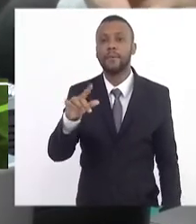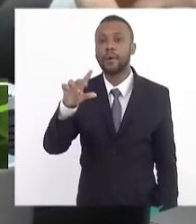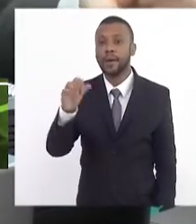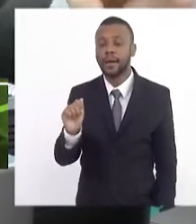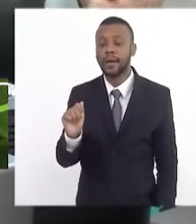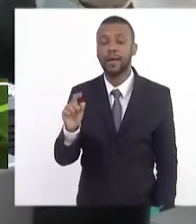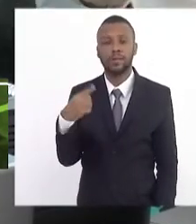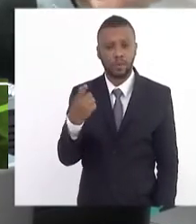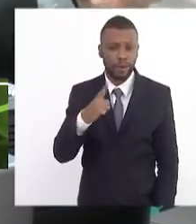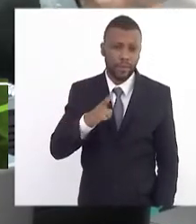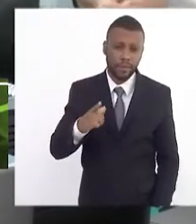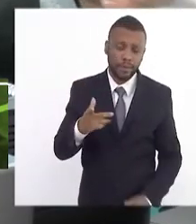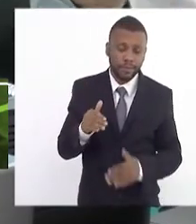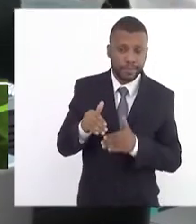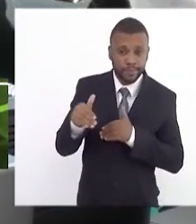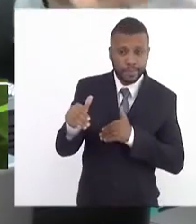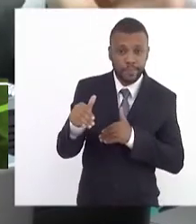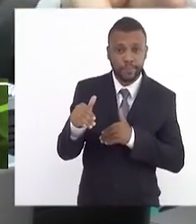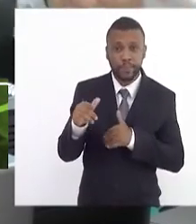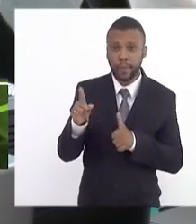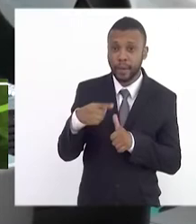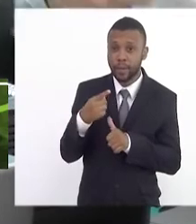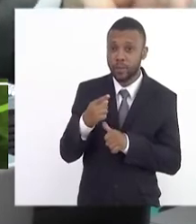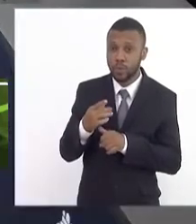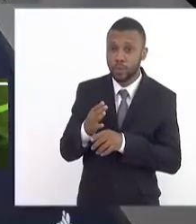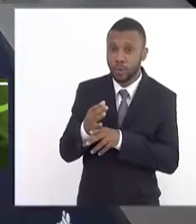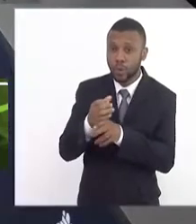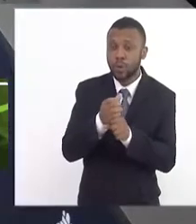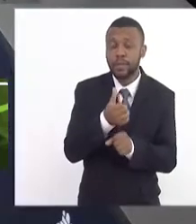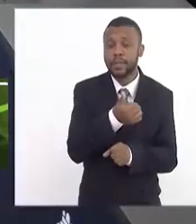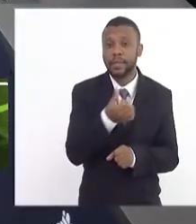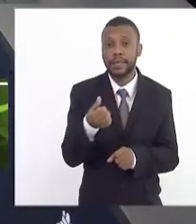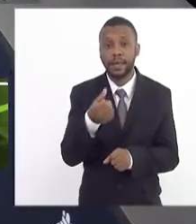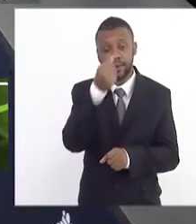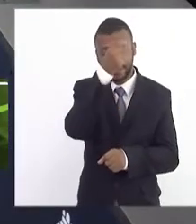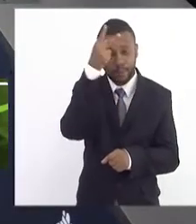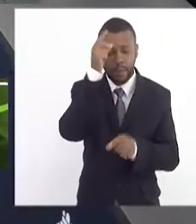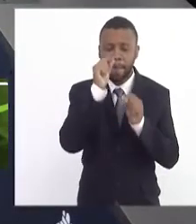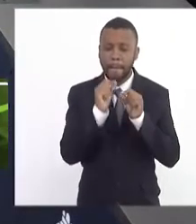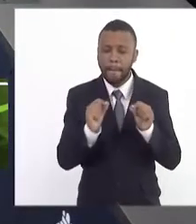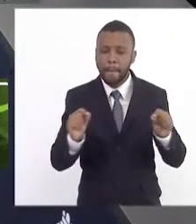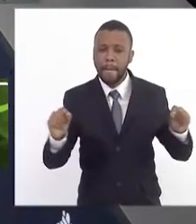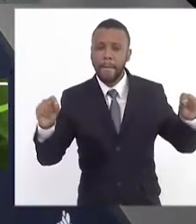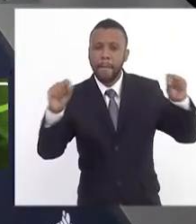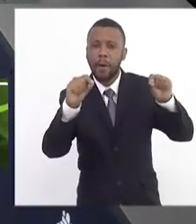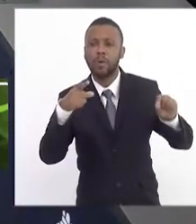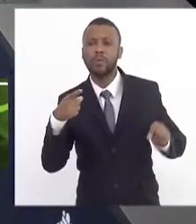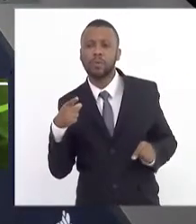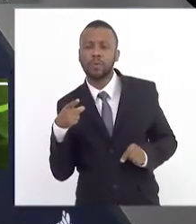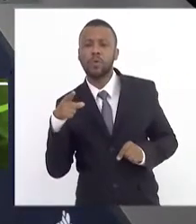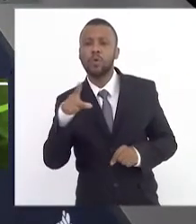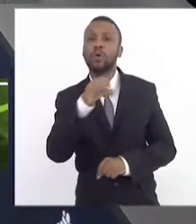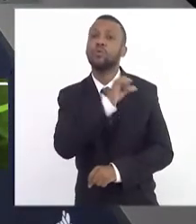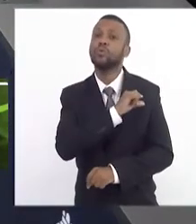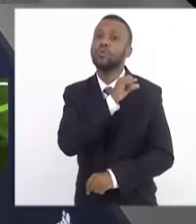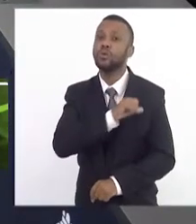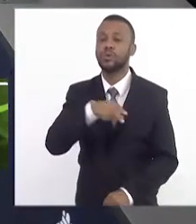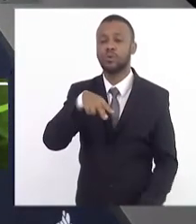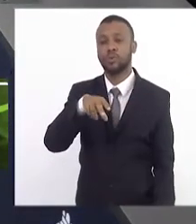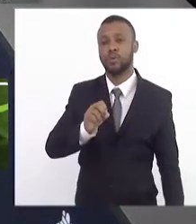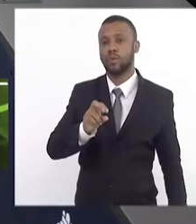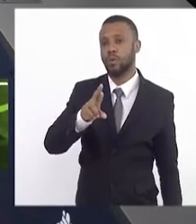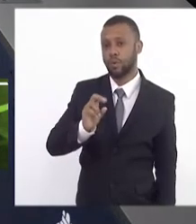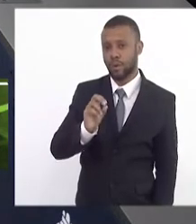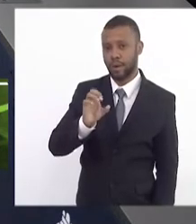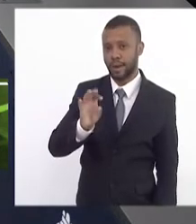primeiro, 16 municípios afetados com calamidade no Noroeste Fluminense, função das